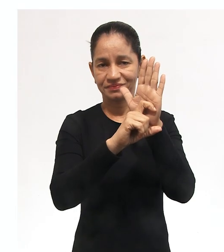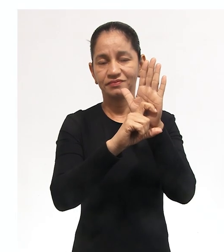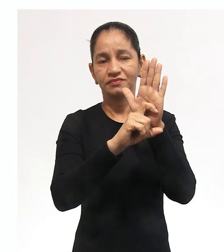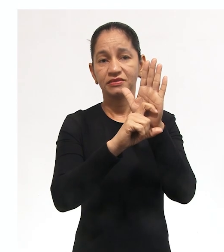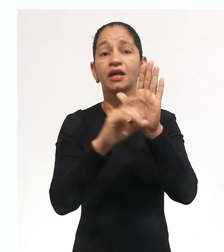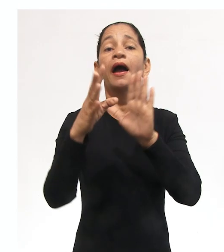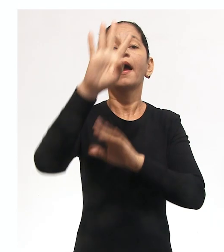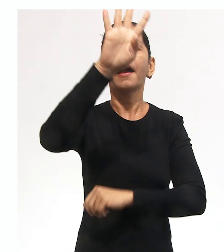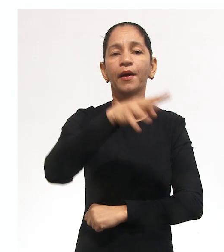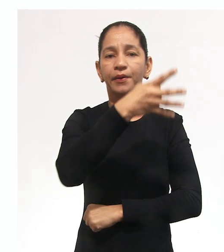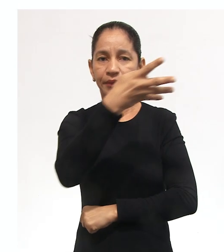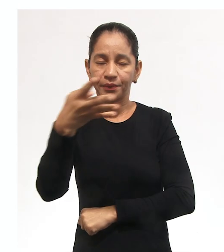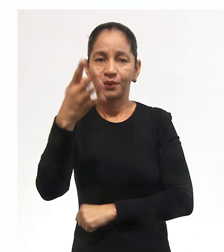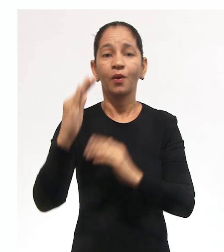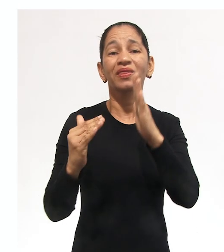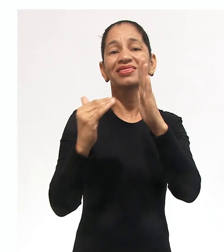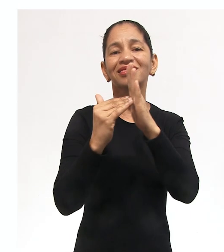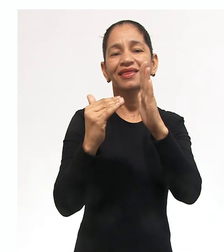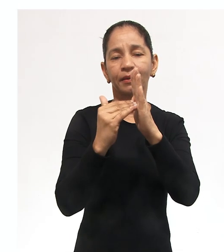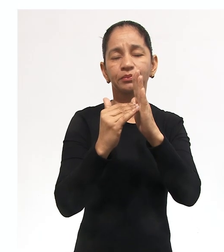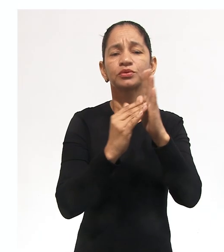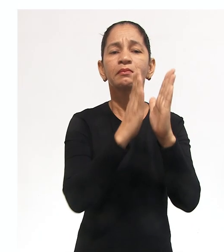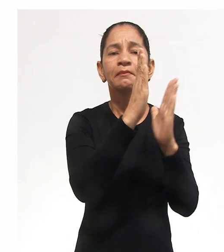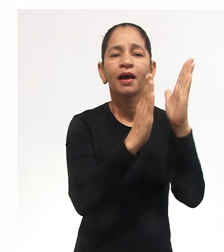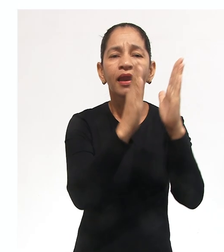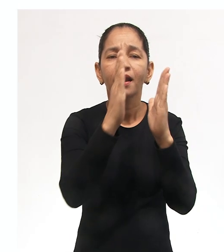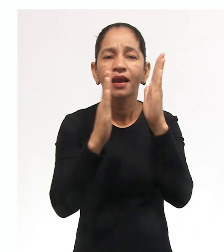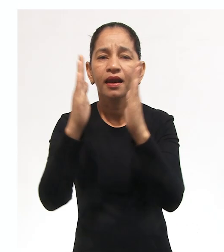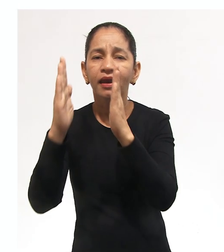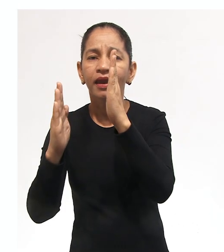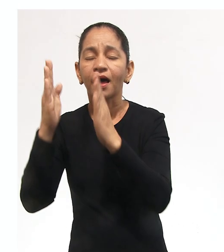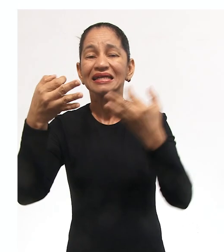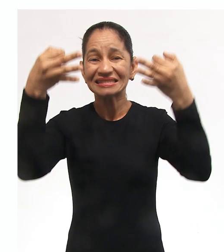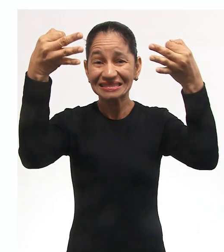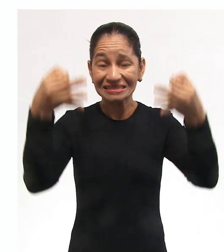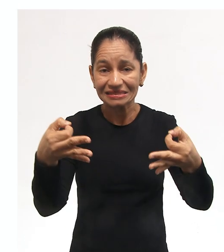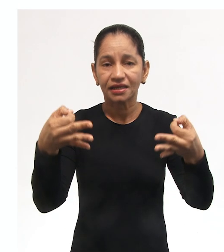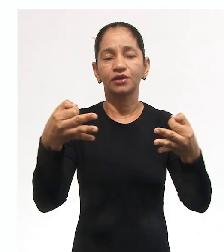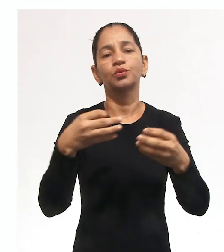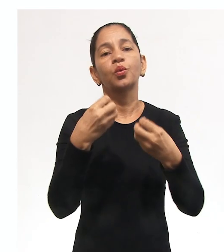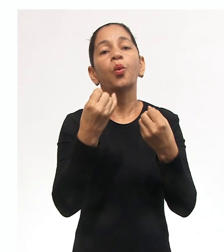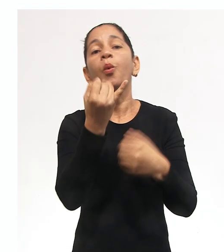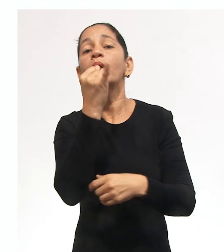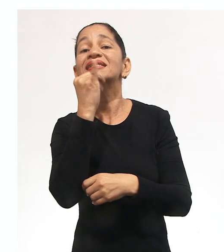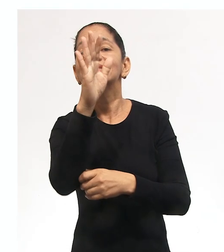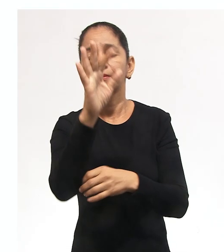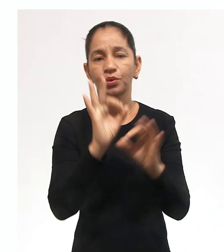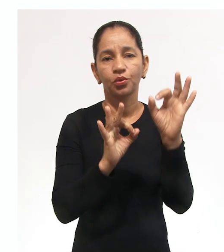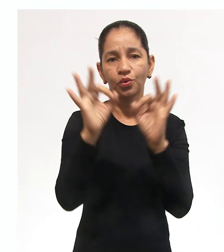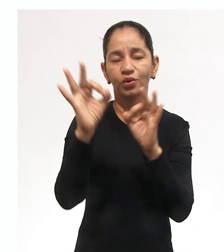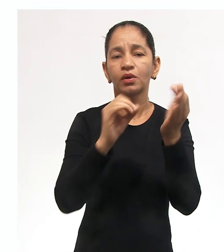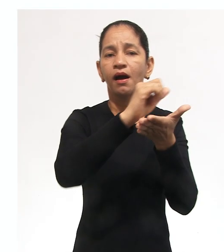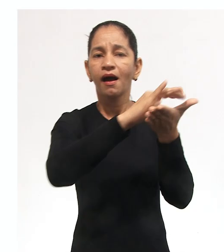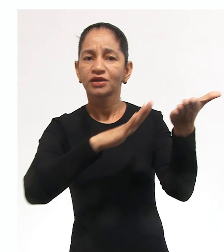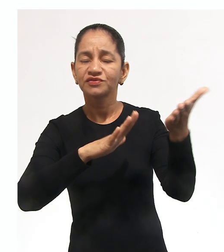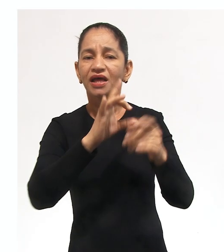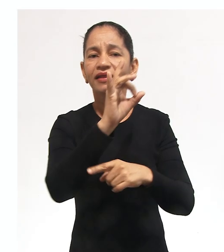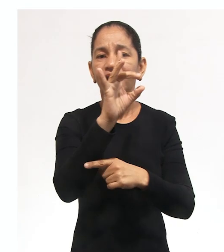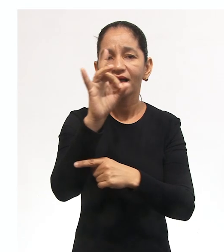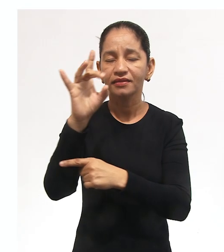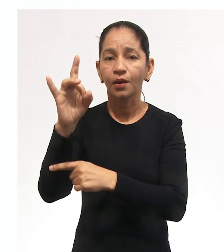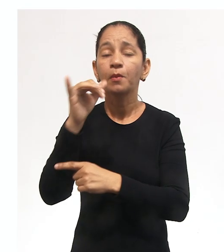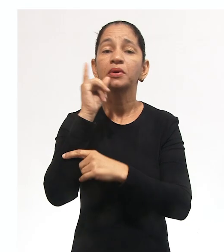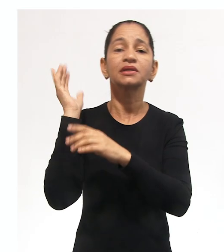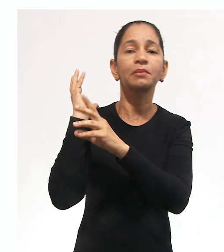pesquisa é o cronograma, né? É um planejamento das etapas no tempo. Então, organizar as atividades, né? Por